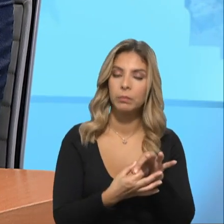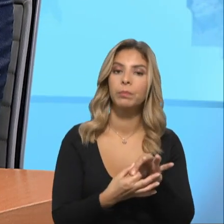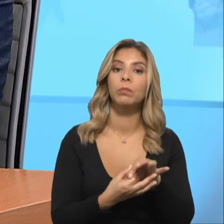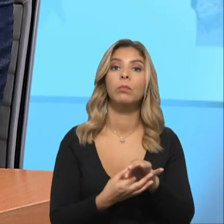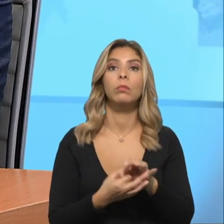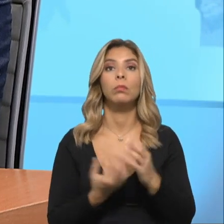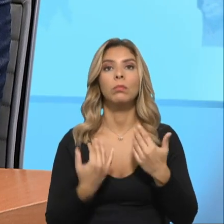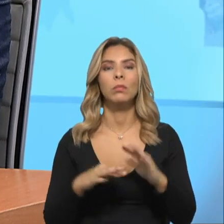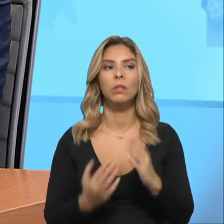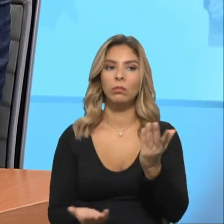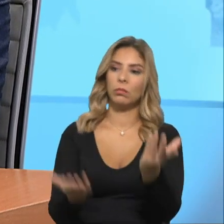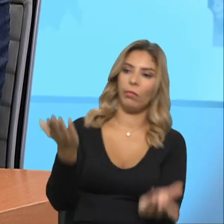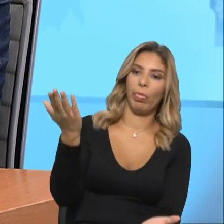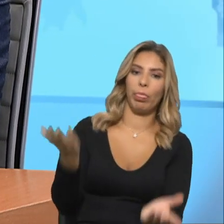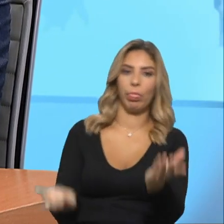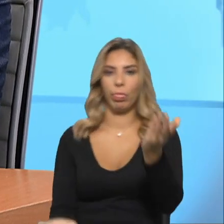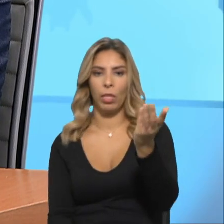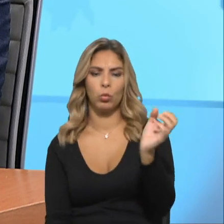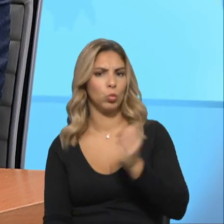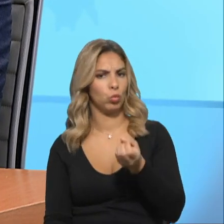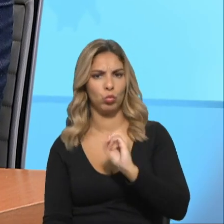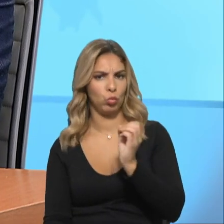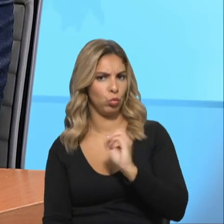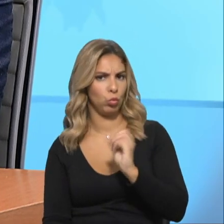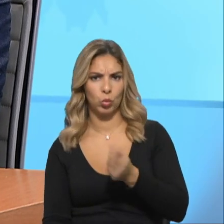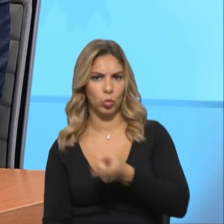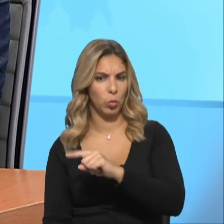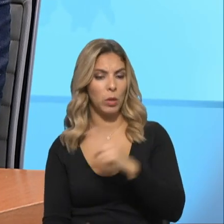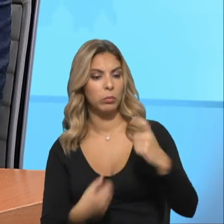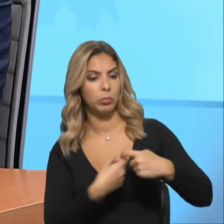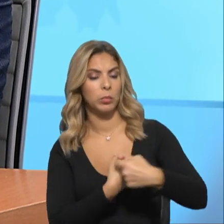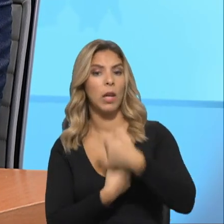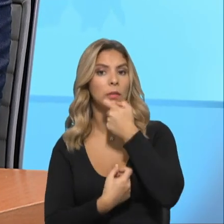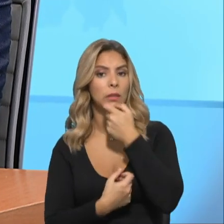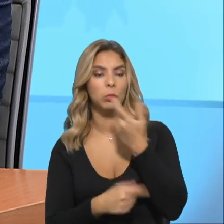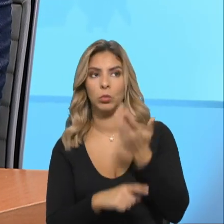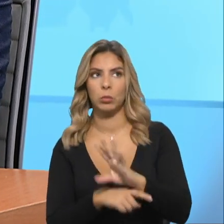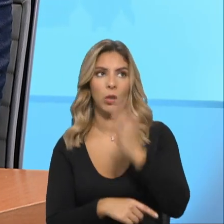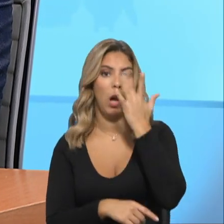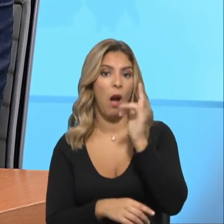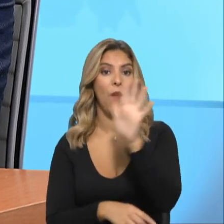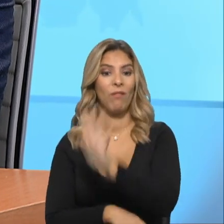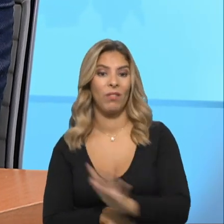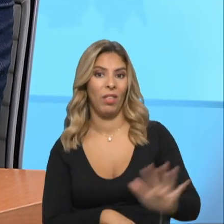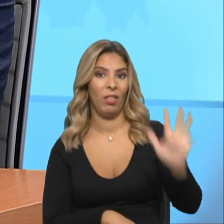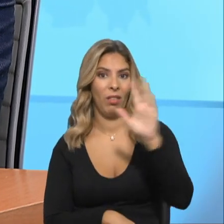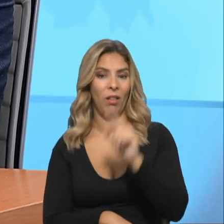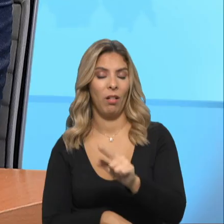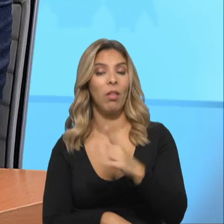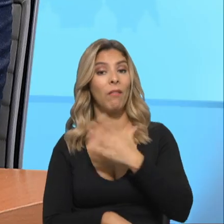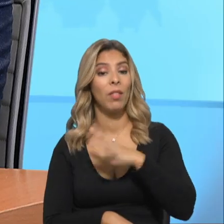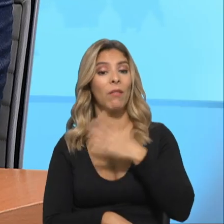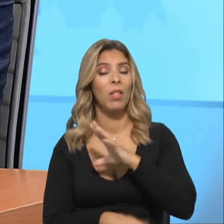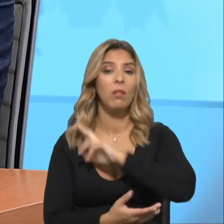não será contrabalançada pela presença, por exemplo, permanente de outros membros. Neste momento, por exemplo, a África reclama a sua presença, quer dizer, todos